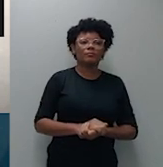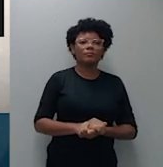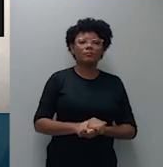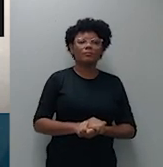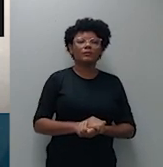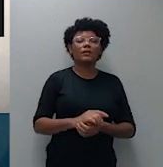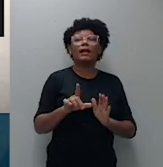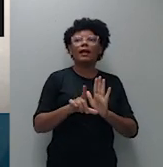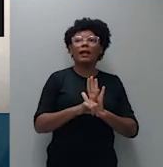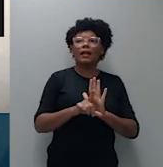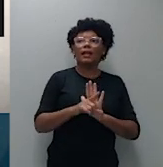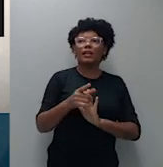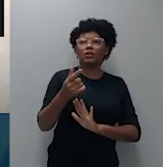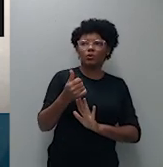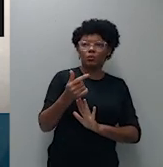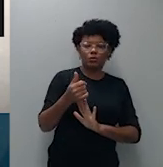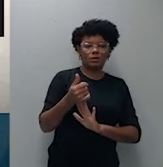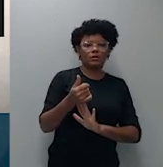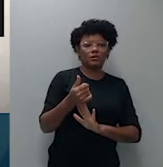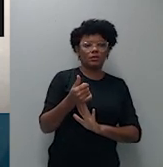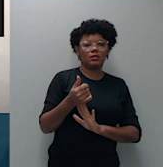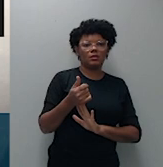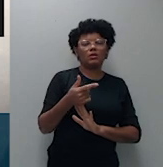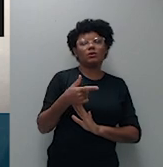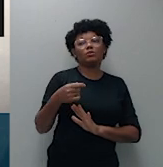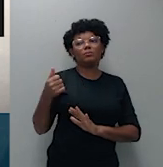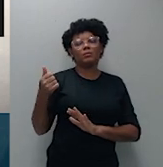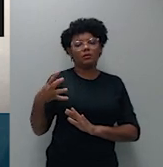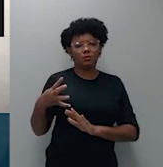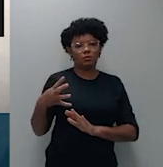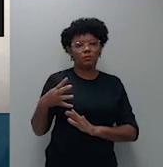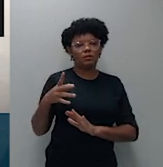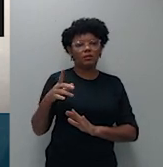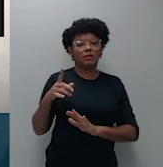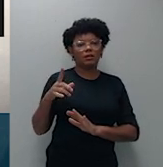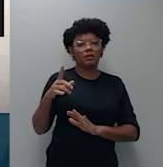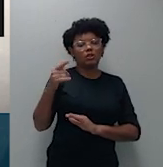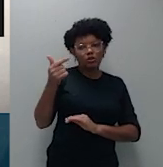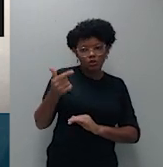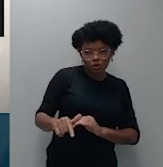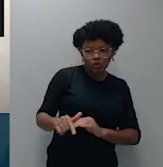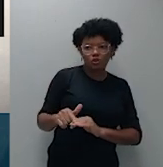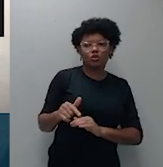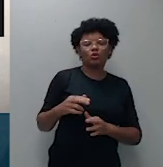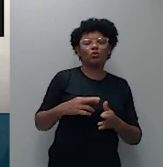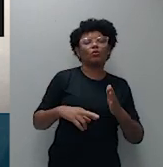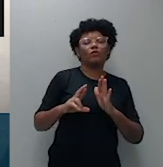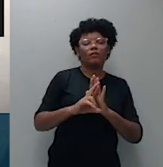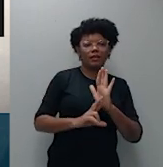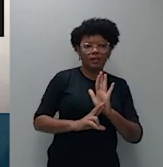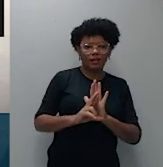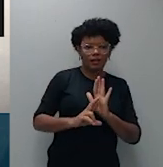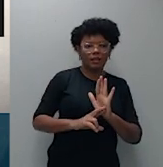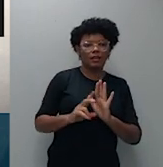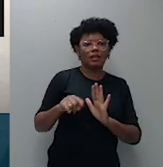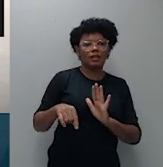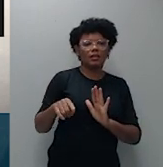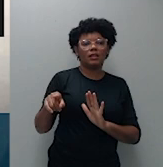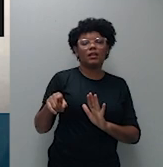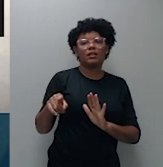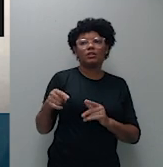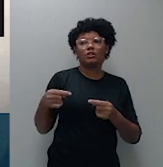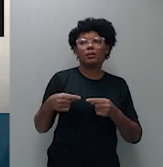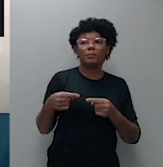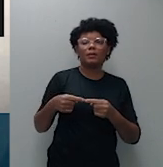embora a lei 12965/2014 que é o Marco civil da regra da responsabilidade civil subjetiva